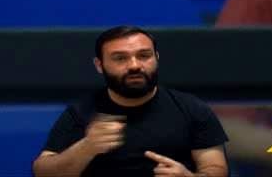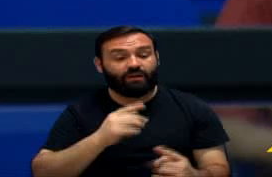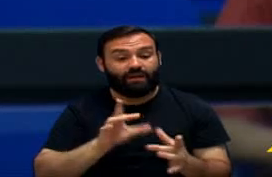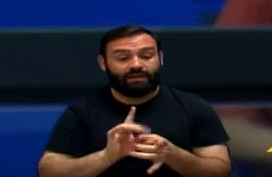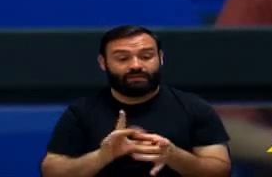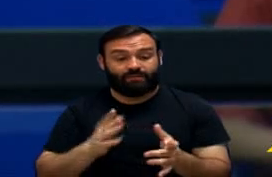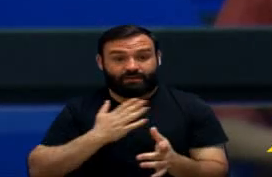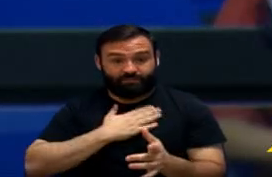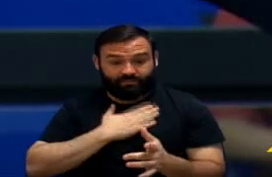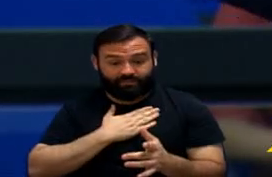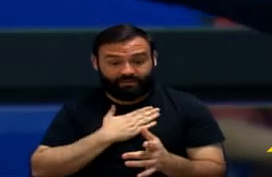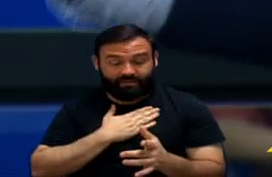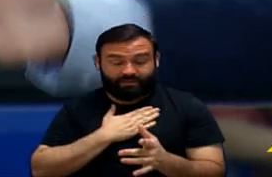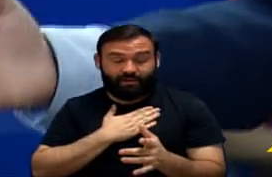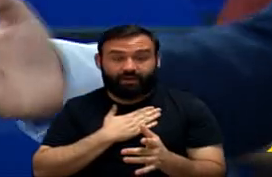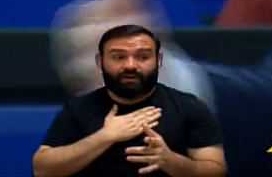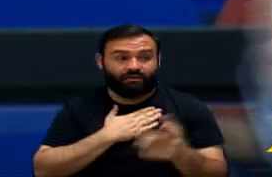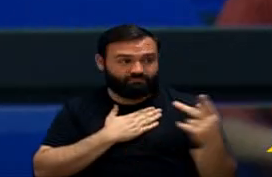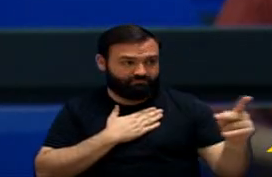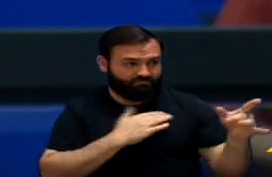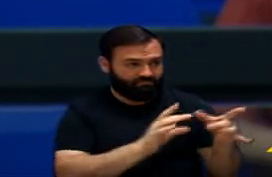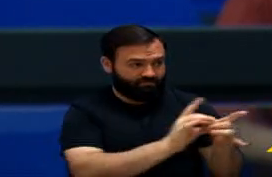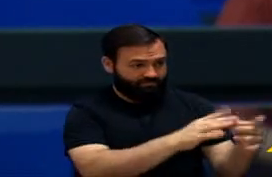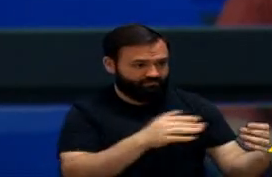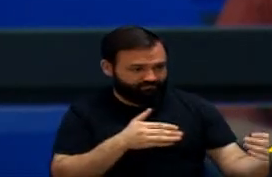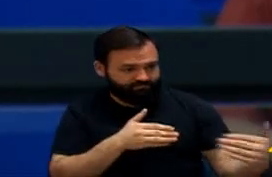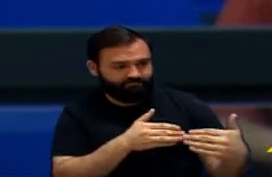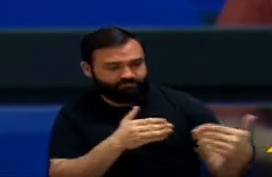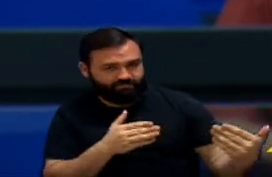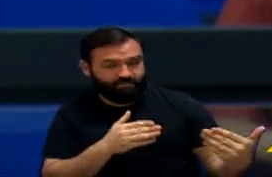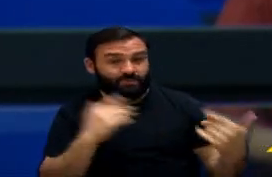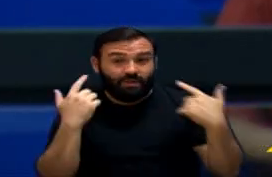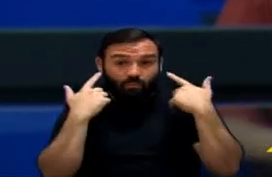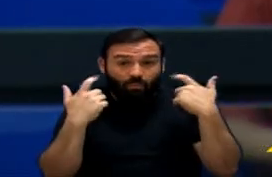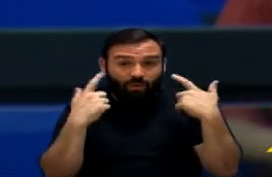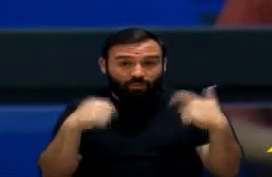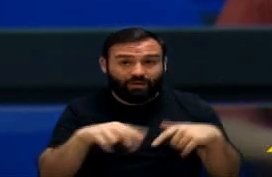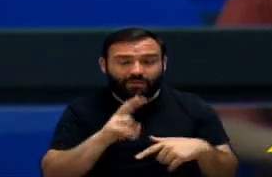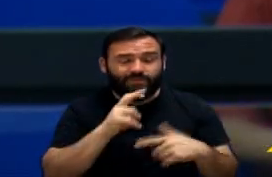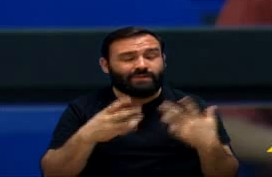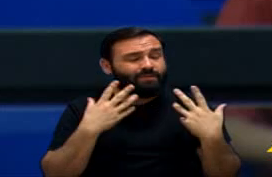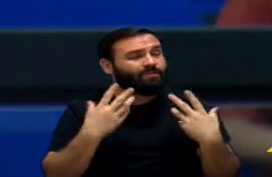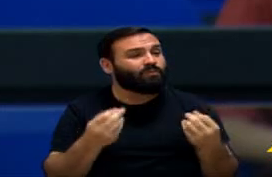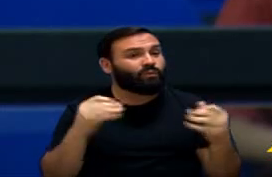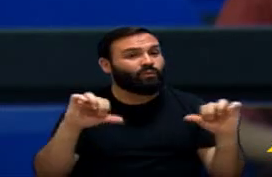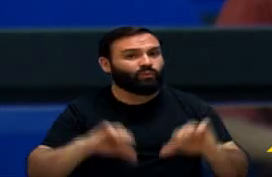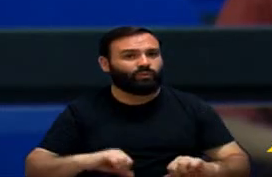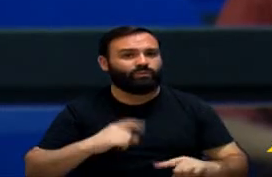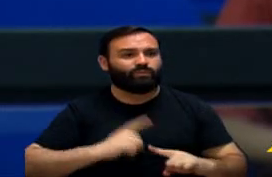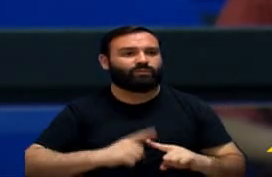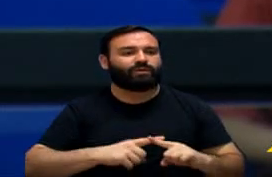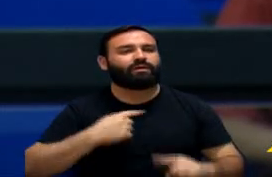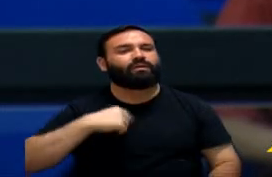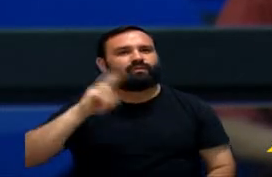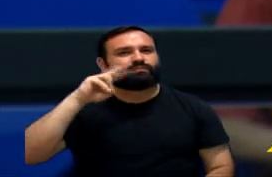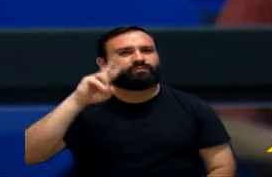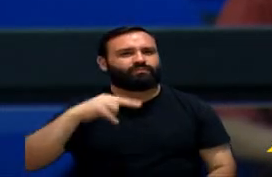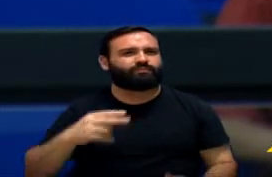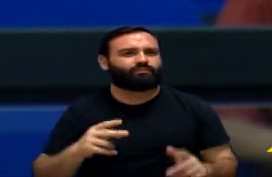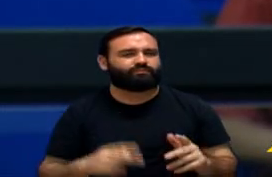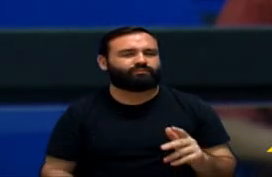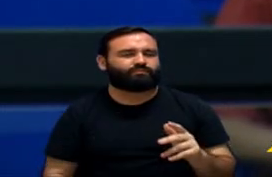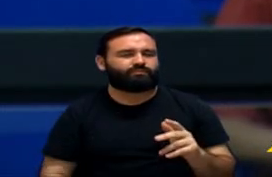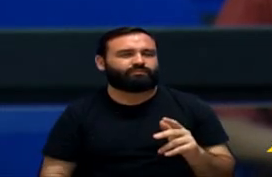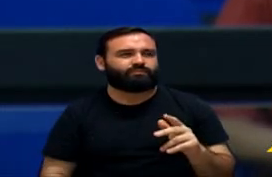liberdade termina quando começa da senhora e essa questão do barulho de Sorocaba é Infernal eu lembro como se fosse hoje